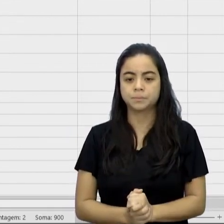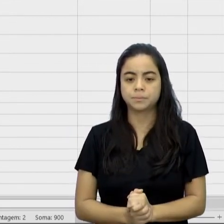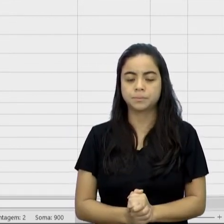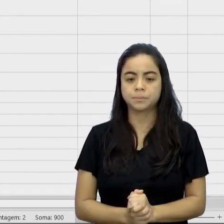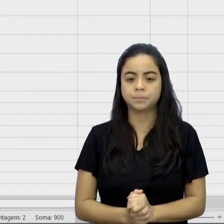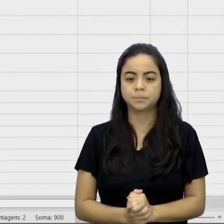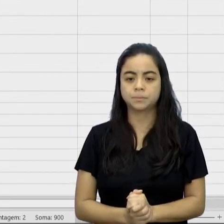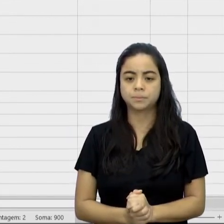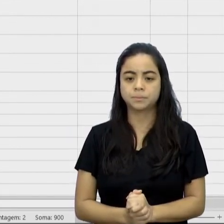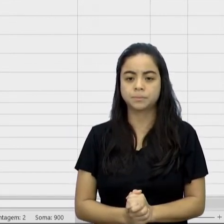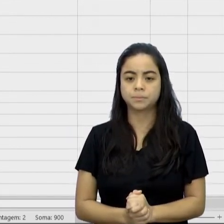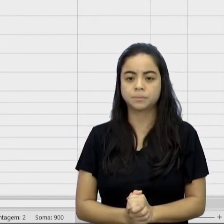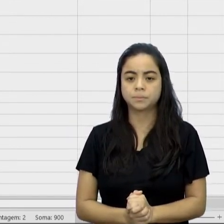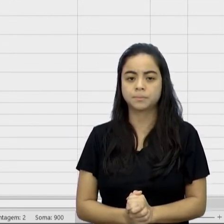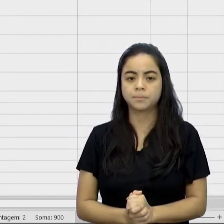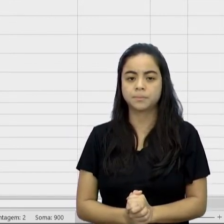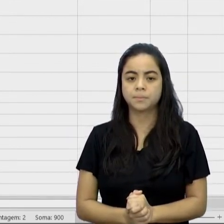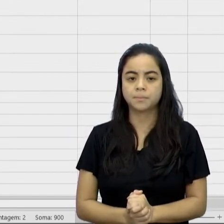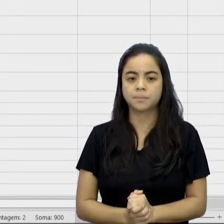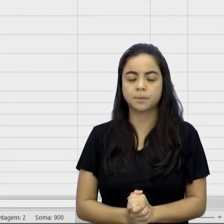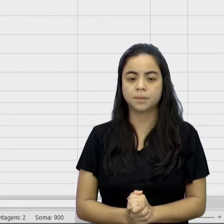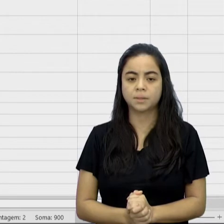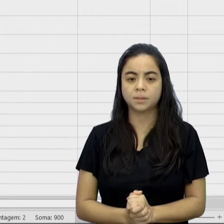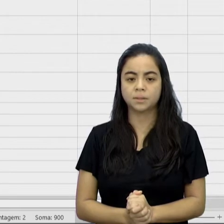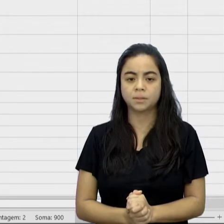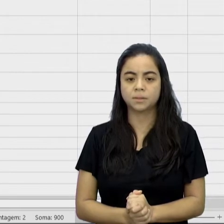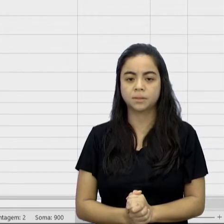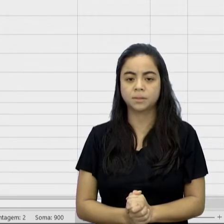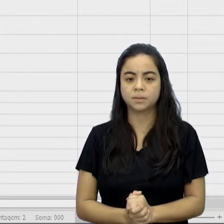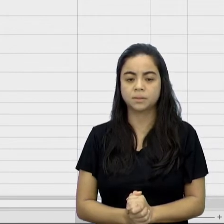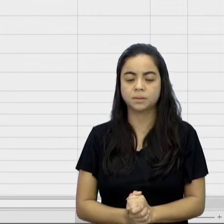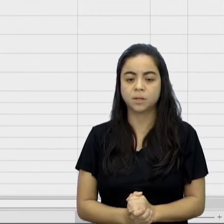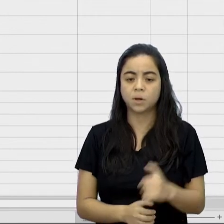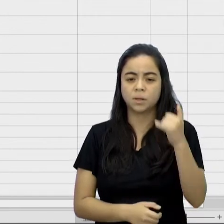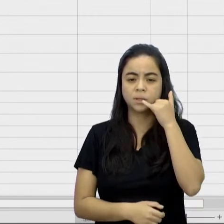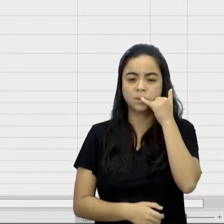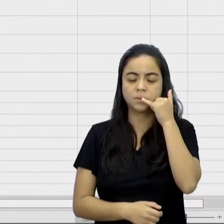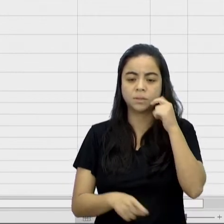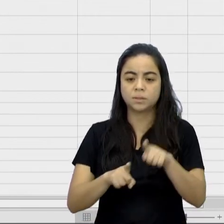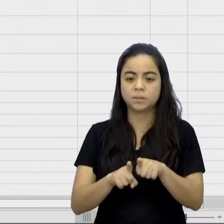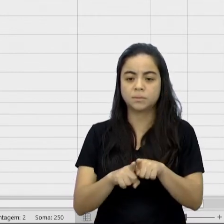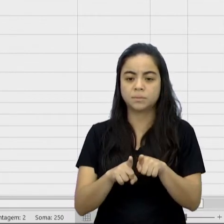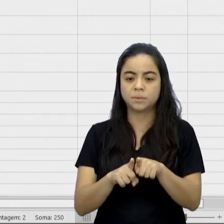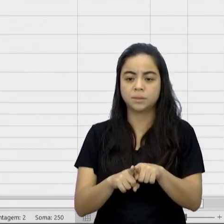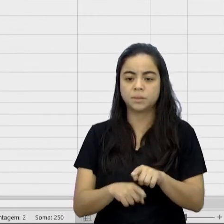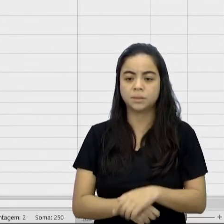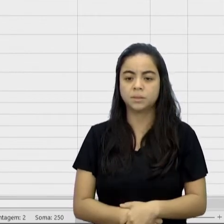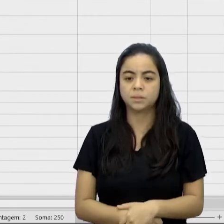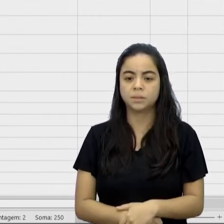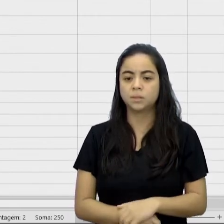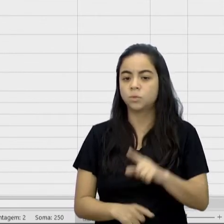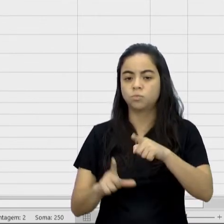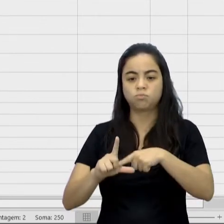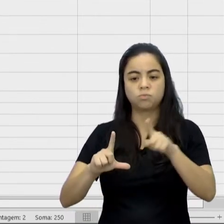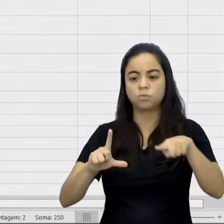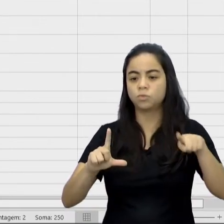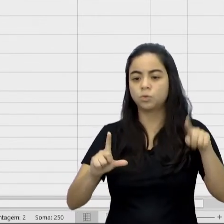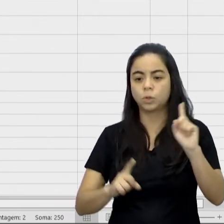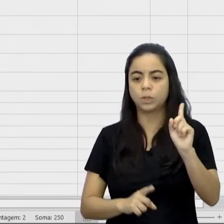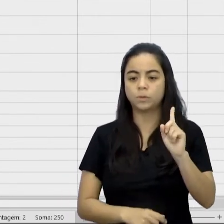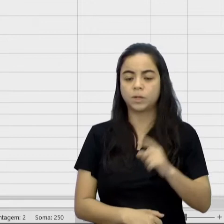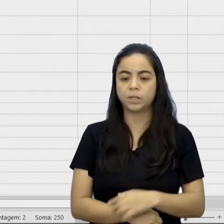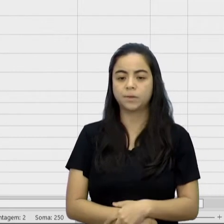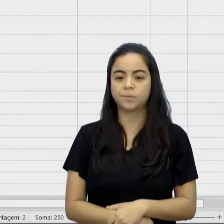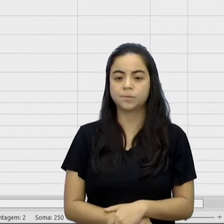lá colocar de azul, porque essa conta aqui vai... A telefonia também é fixo, né? Que não vai variar no mês. Não vai